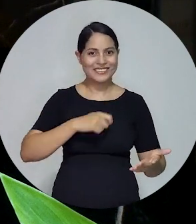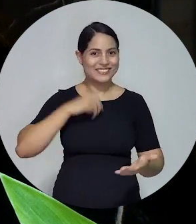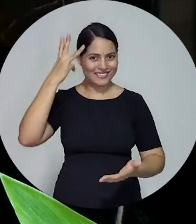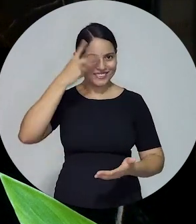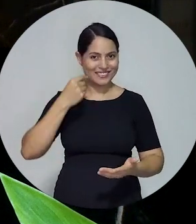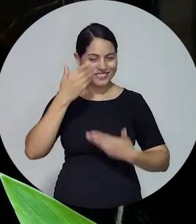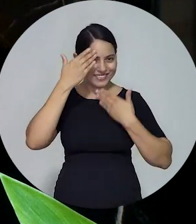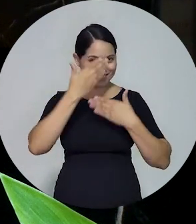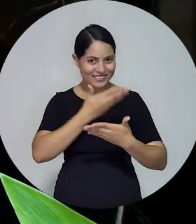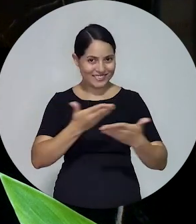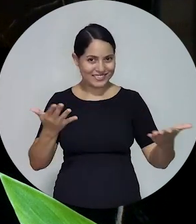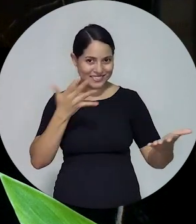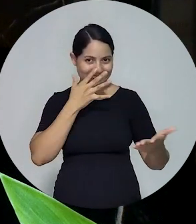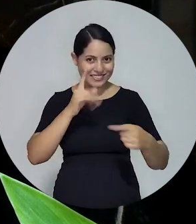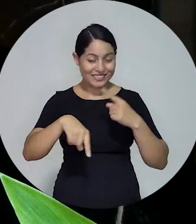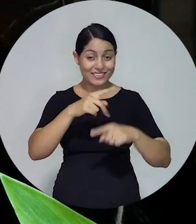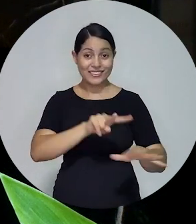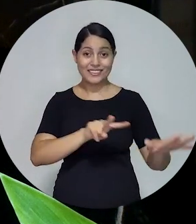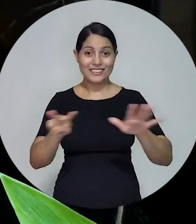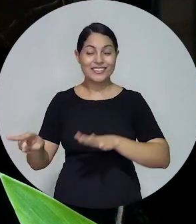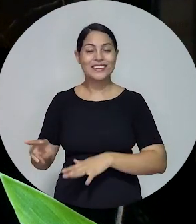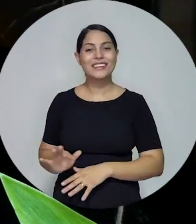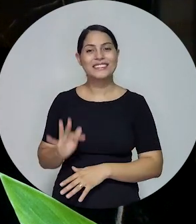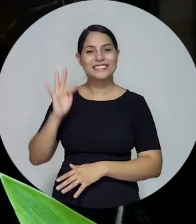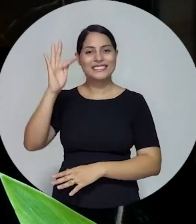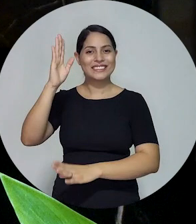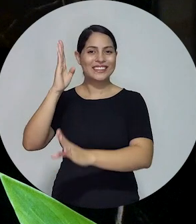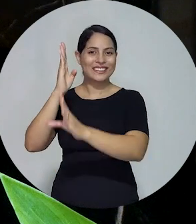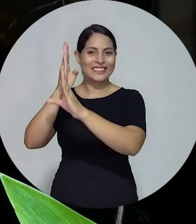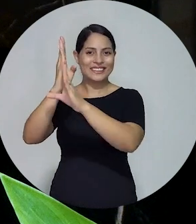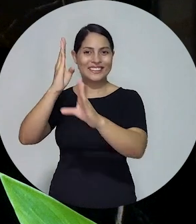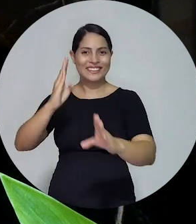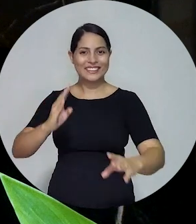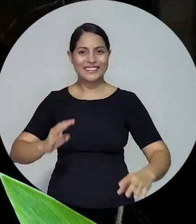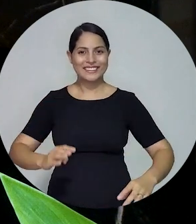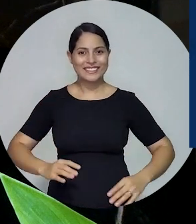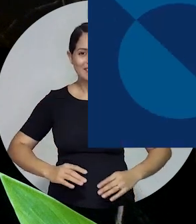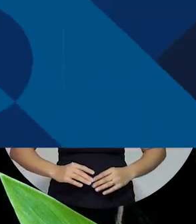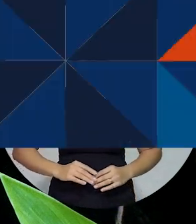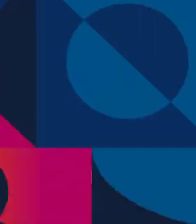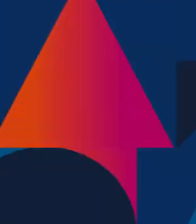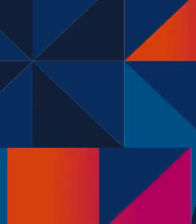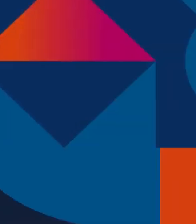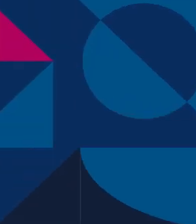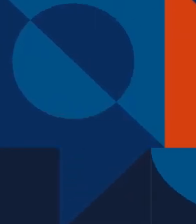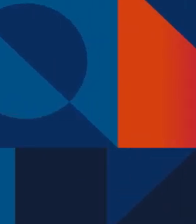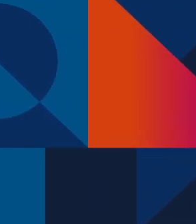Eu sou Mariana Xavier e agradeço pela sua companhia. Te espero na próxima semana. Até lá!